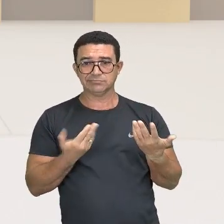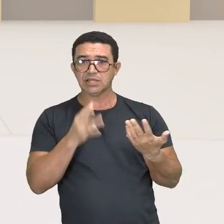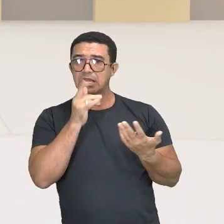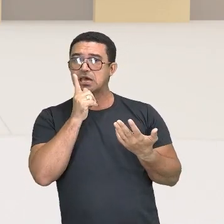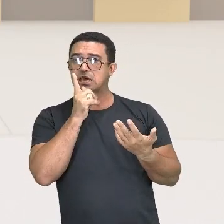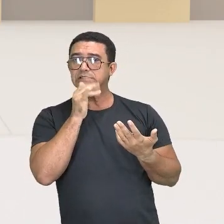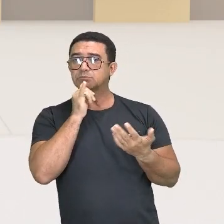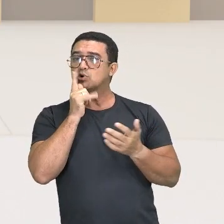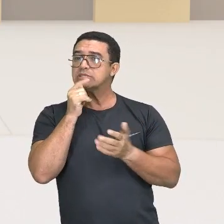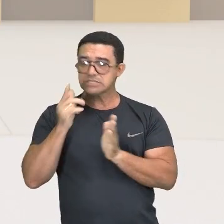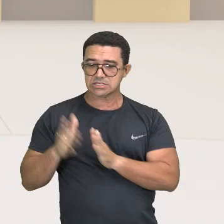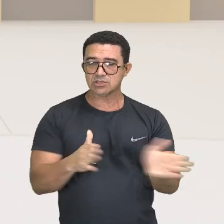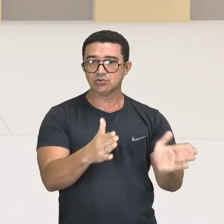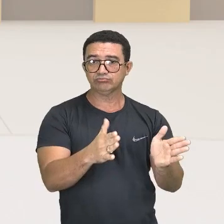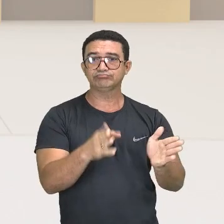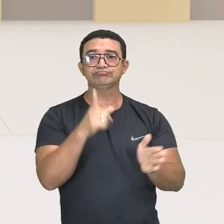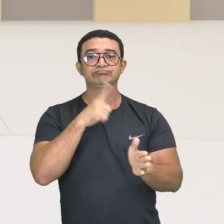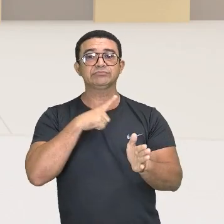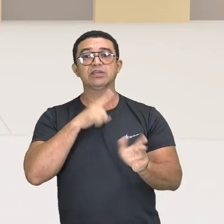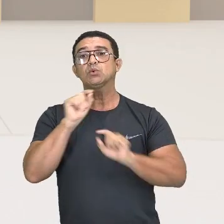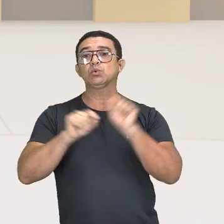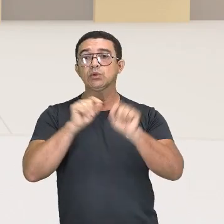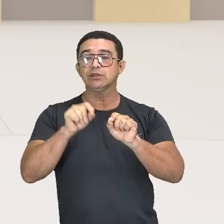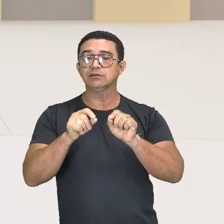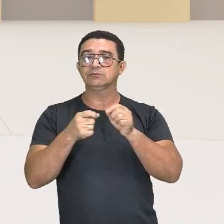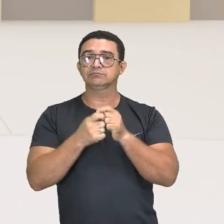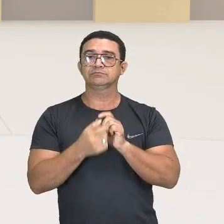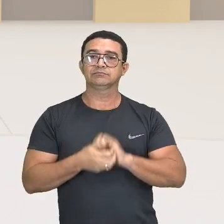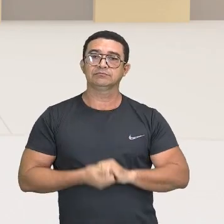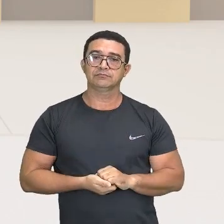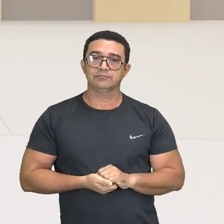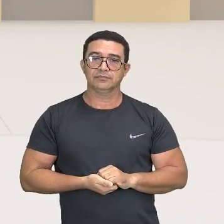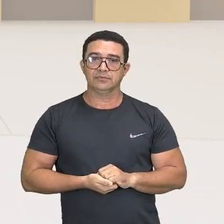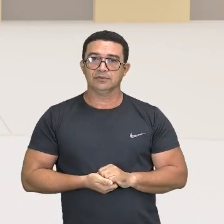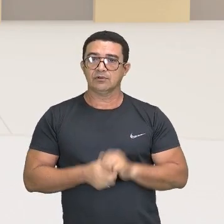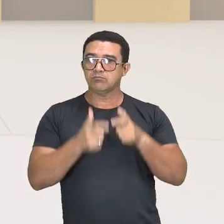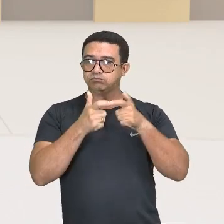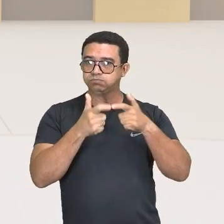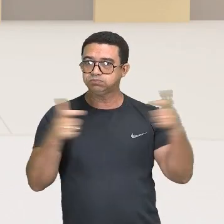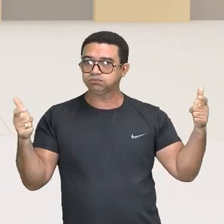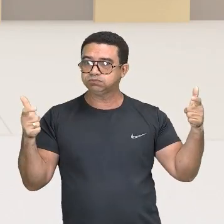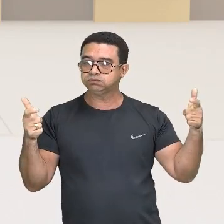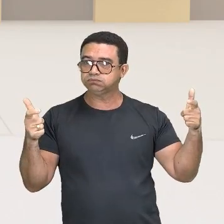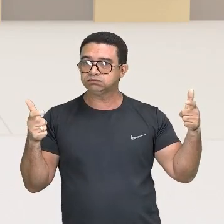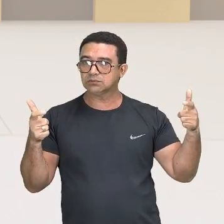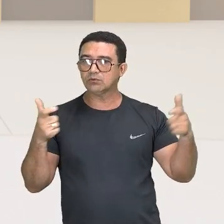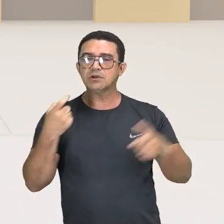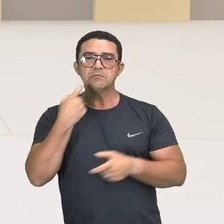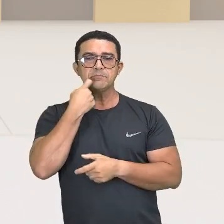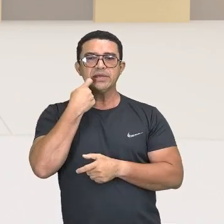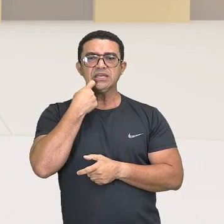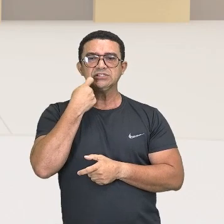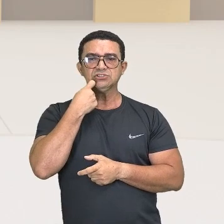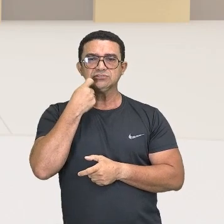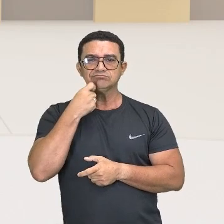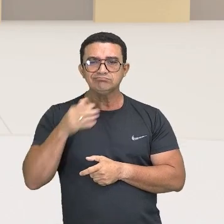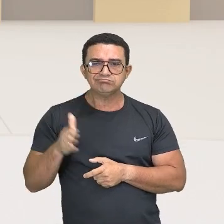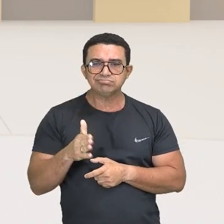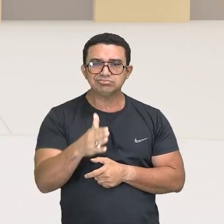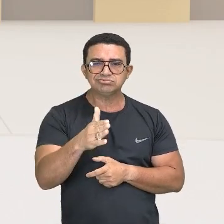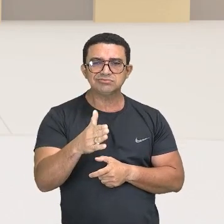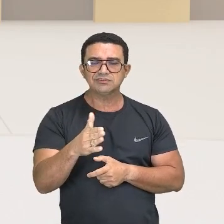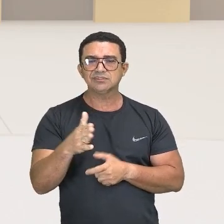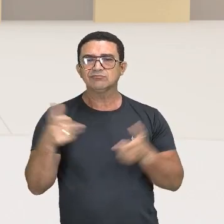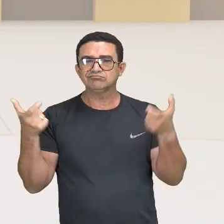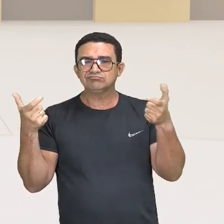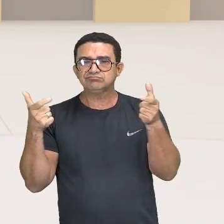no caso seria um rio, a gente tem ali o aumento, né, no caso, da morte desses seres vivos, o que pode levar, né,